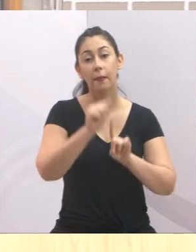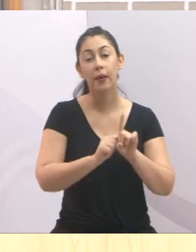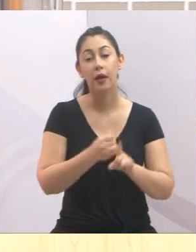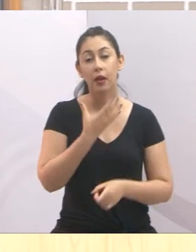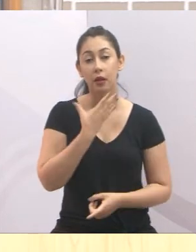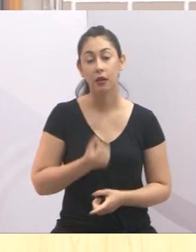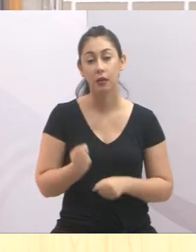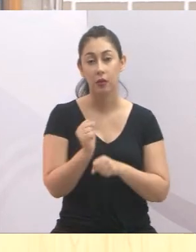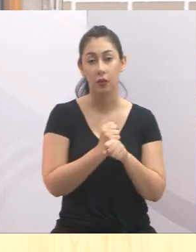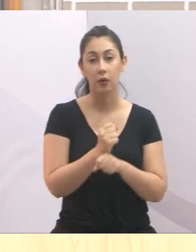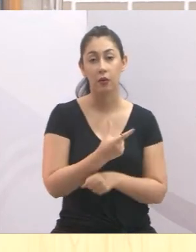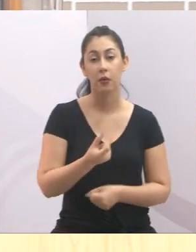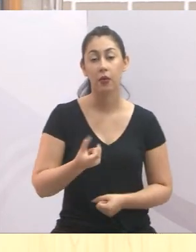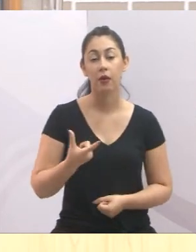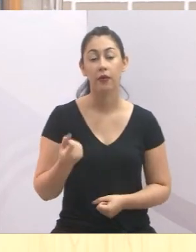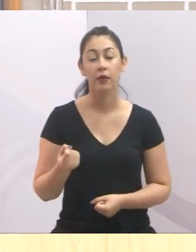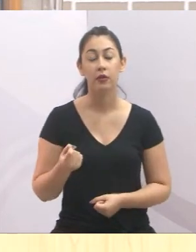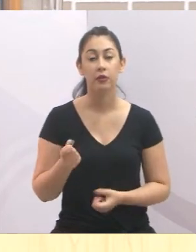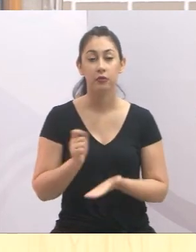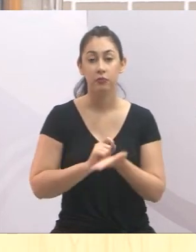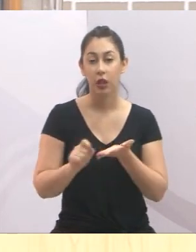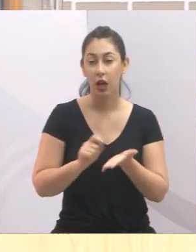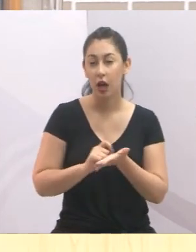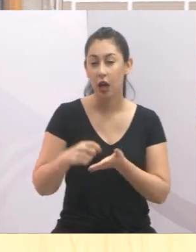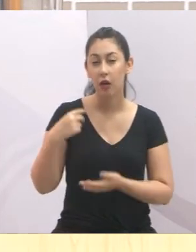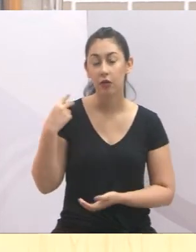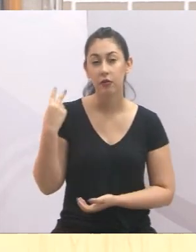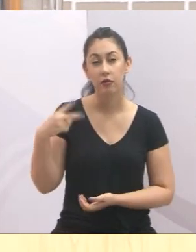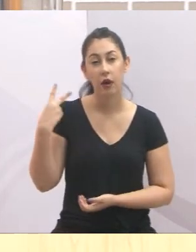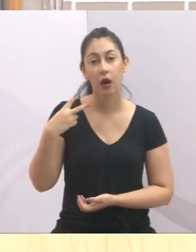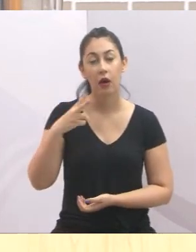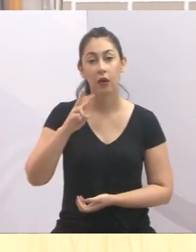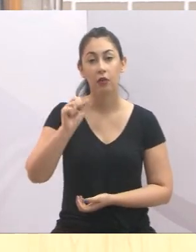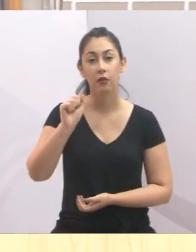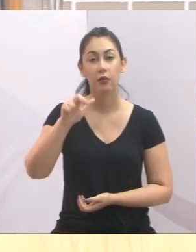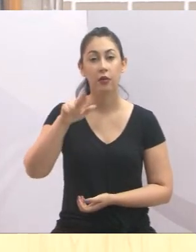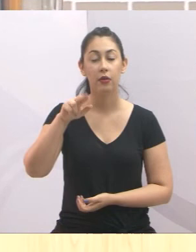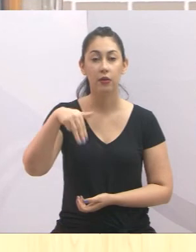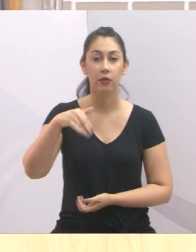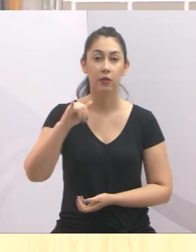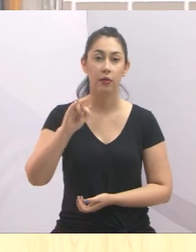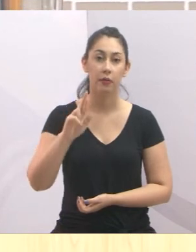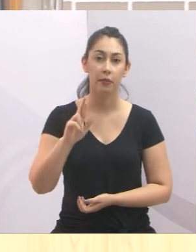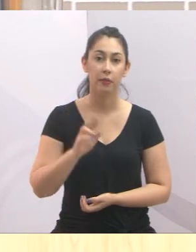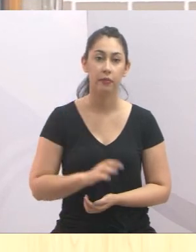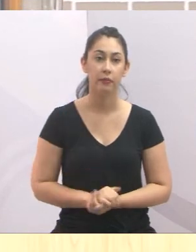de 2020. Autoria, vereador Valmir do Parque Meia Lua.